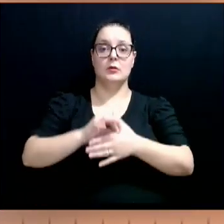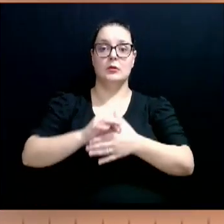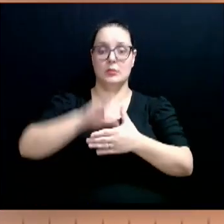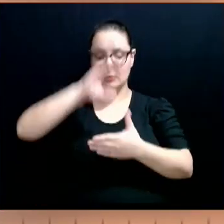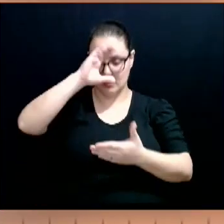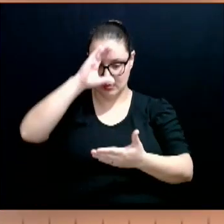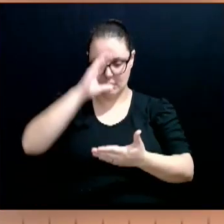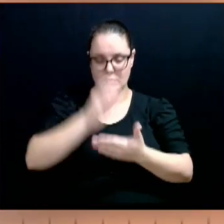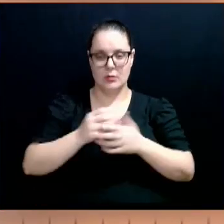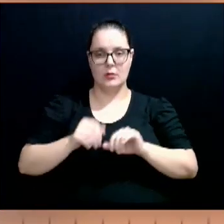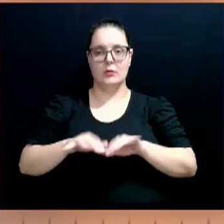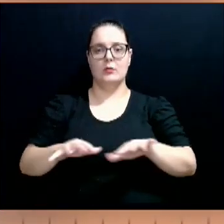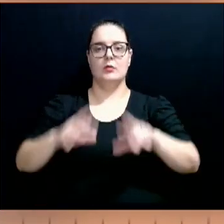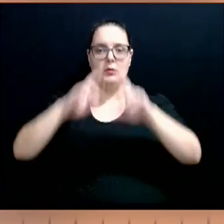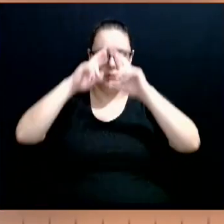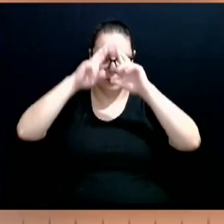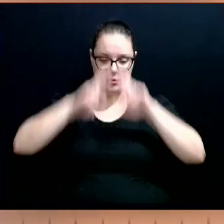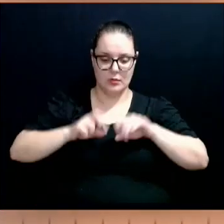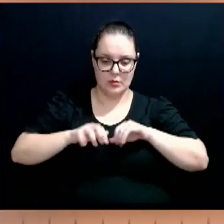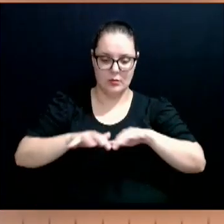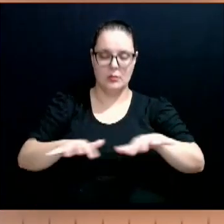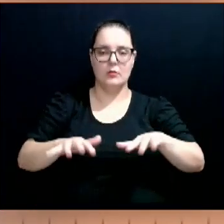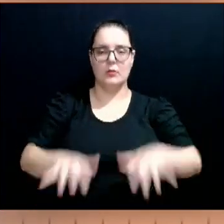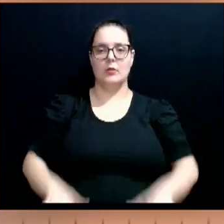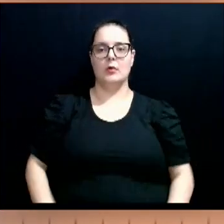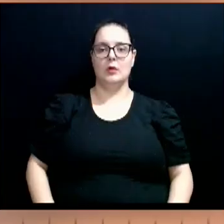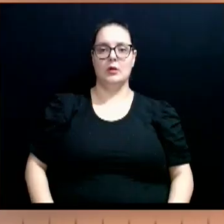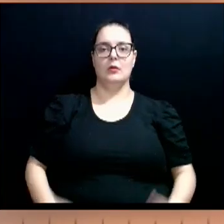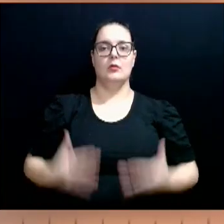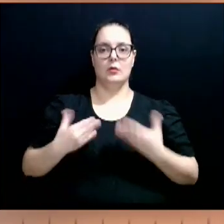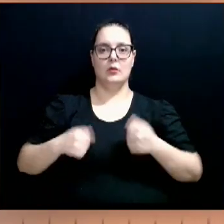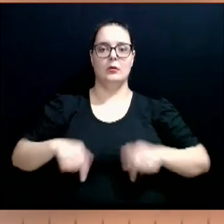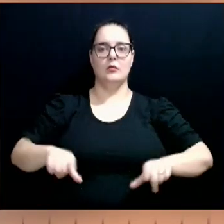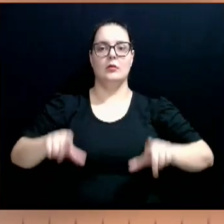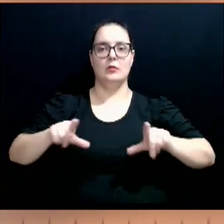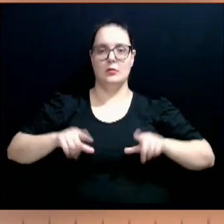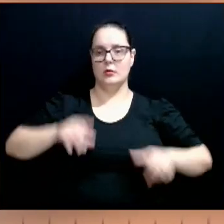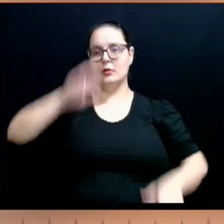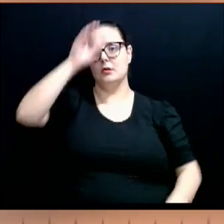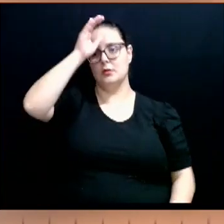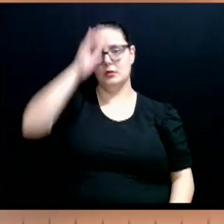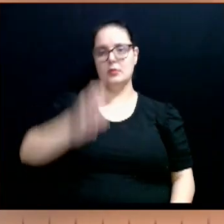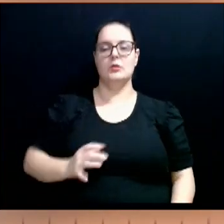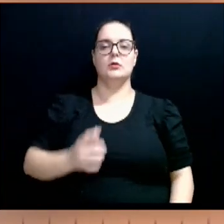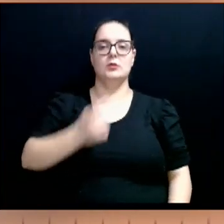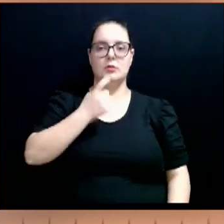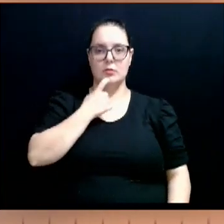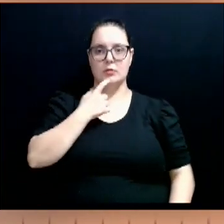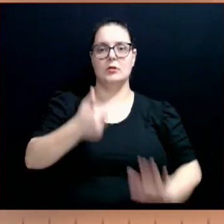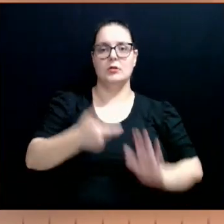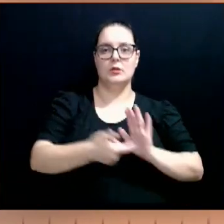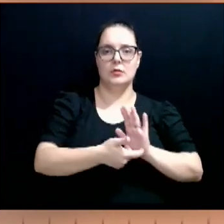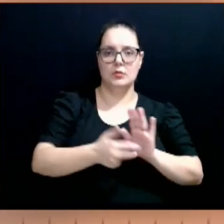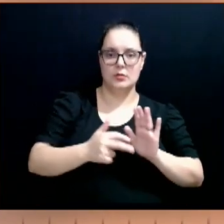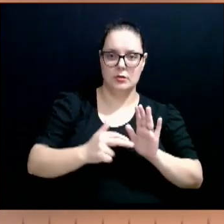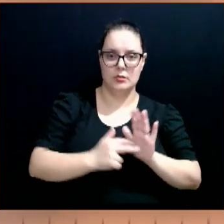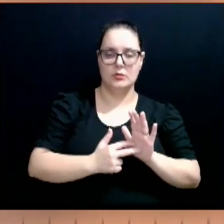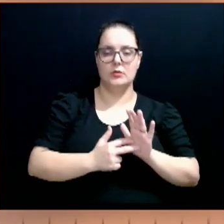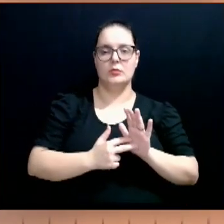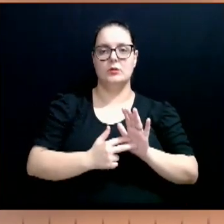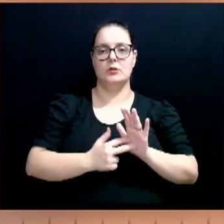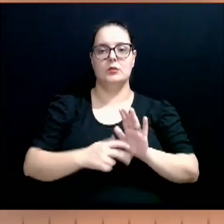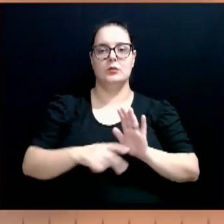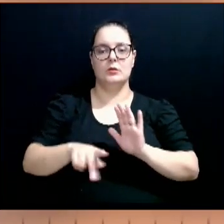respeito. Receber o título de cidadão campineiro significa tornar-se parte